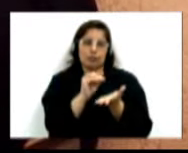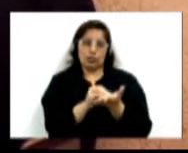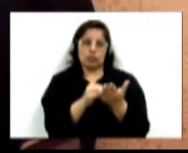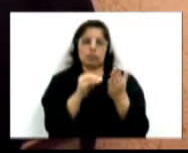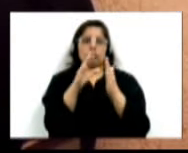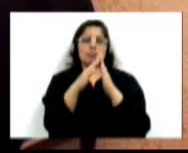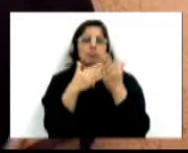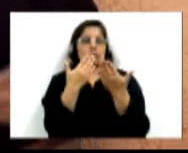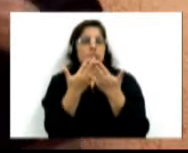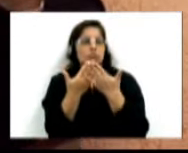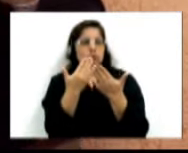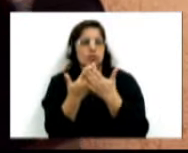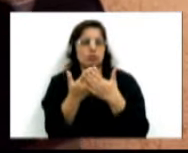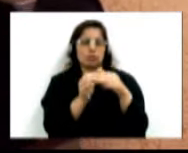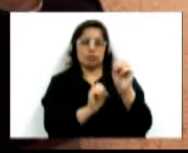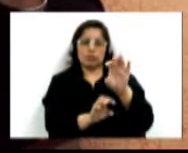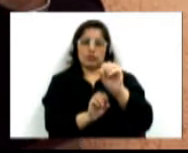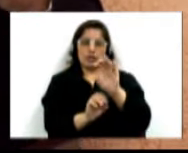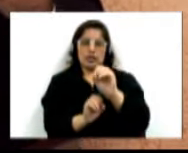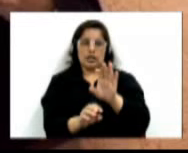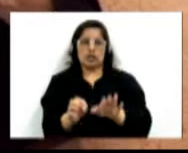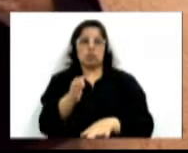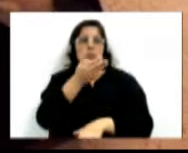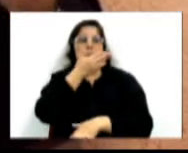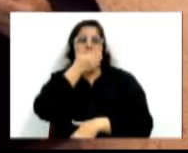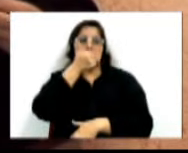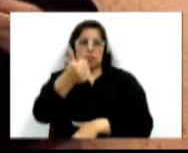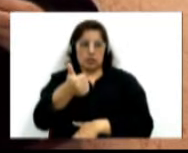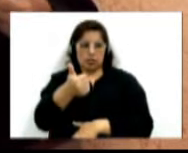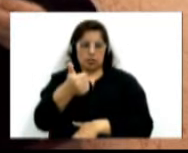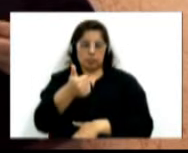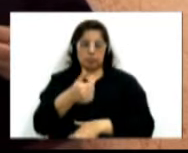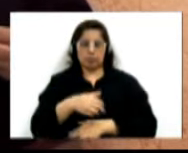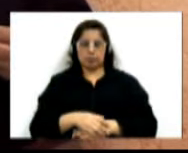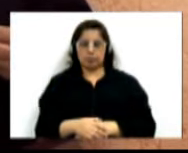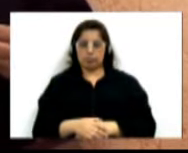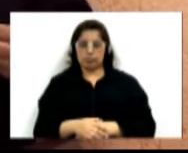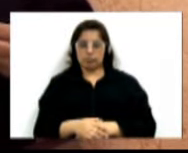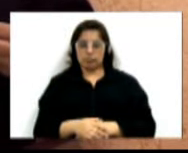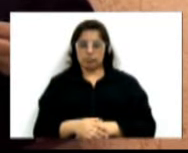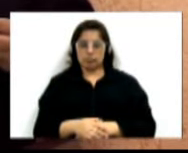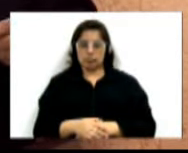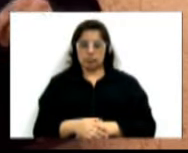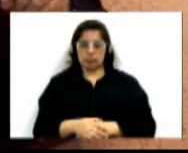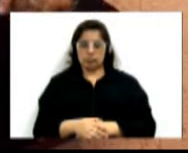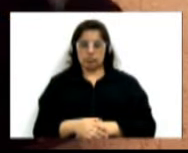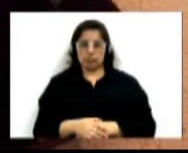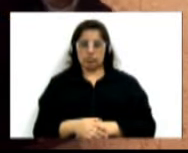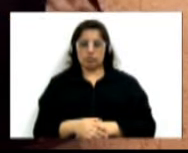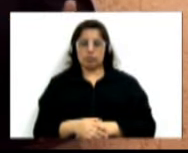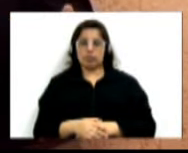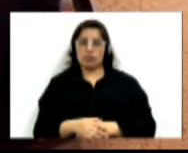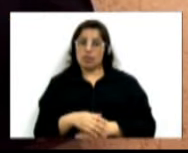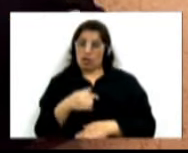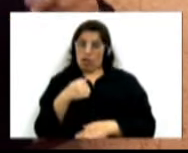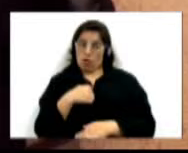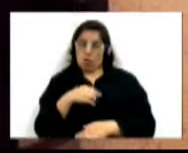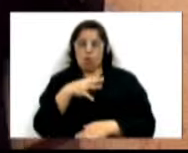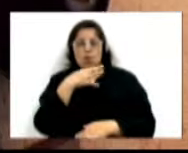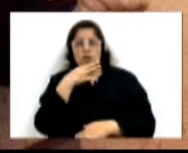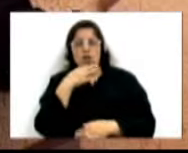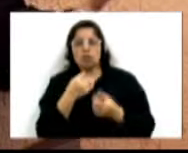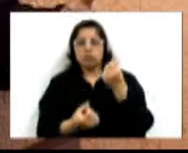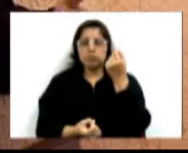lá. Isso está intrínseco no sucesso do ser humano. Nós conhecemos alguns casos, mas são